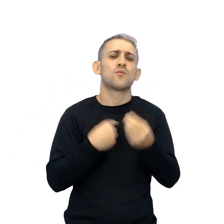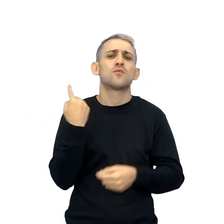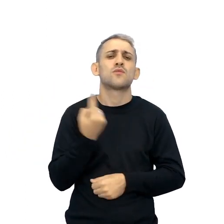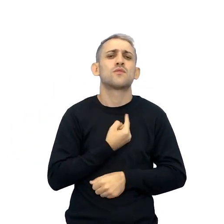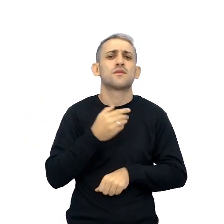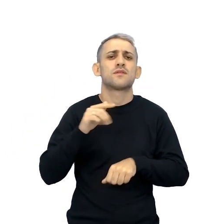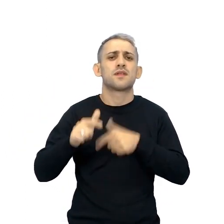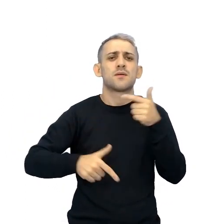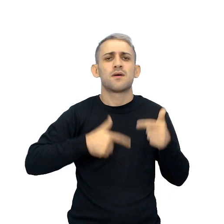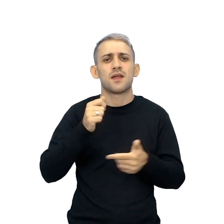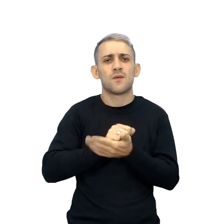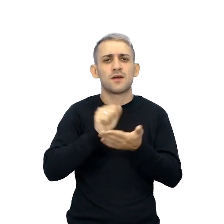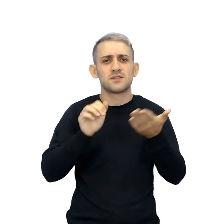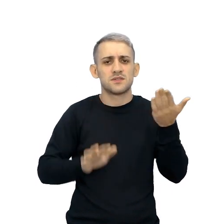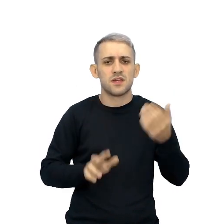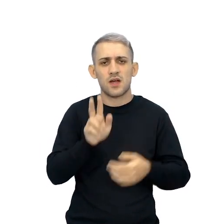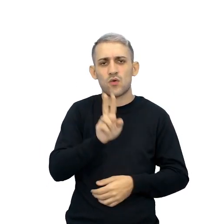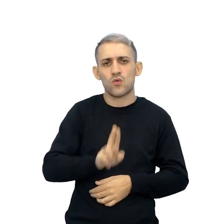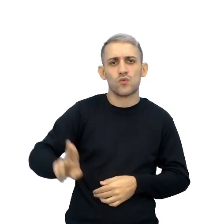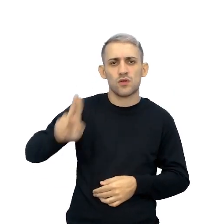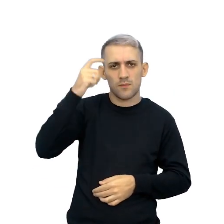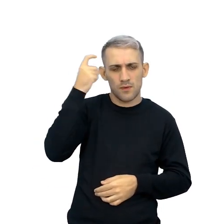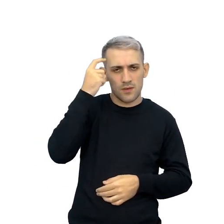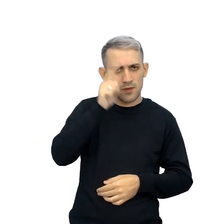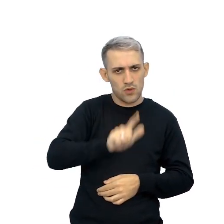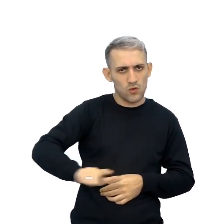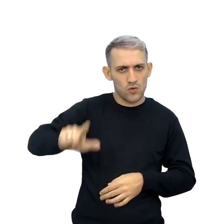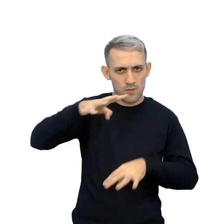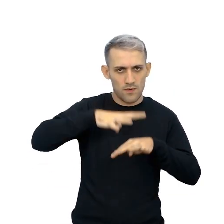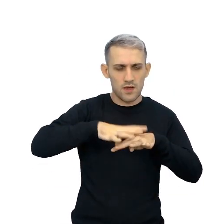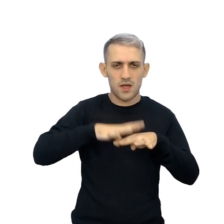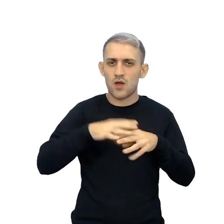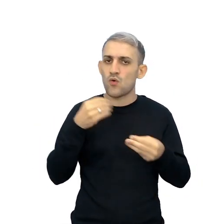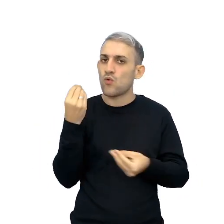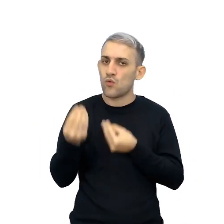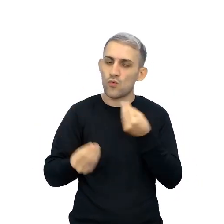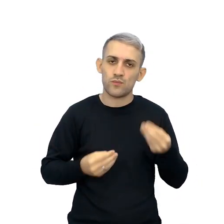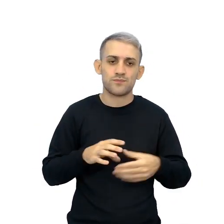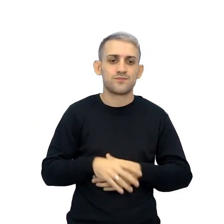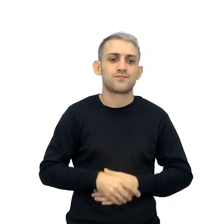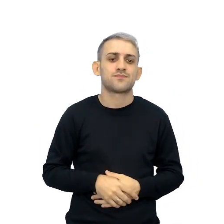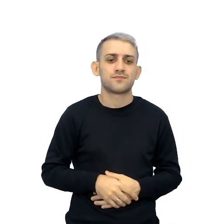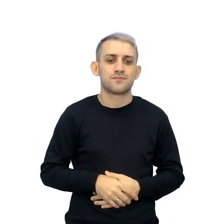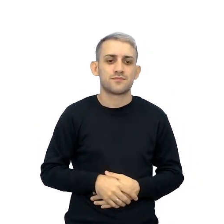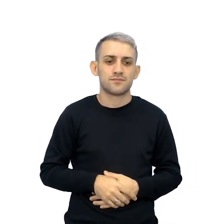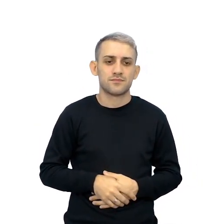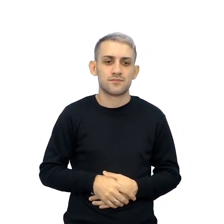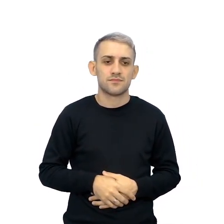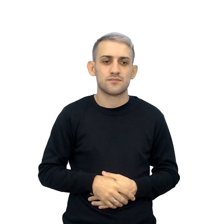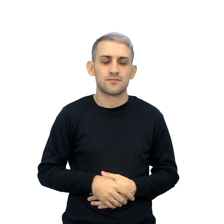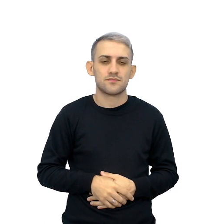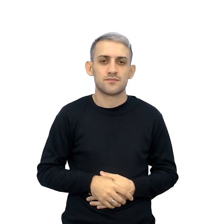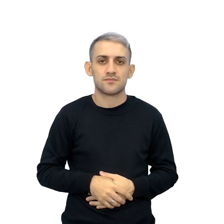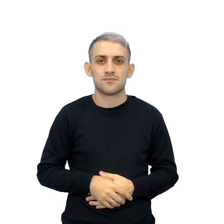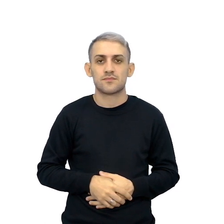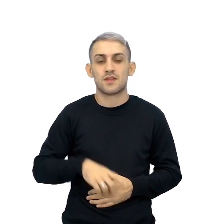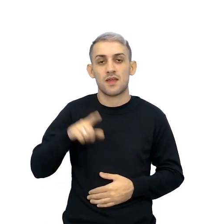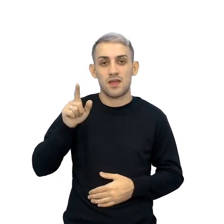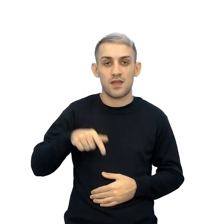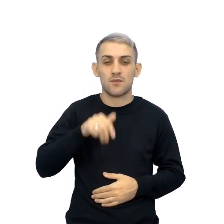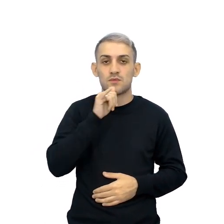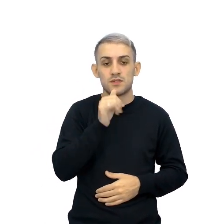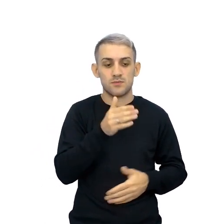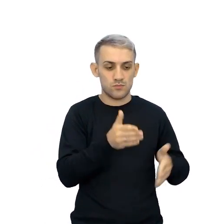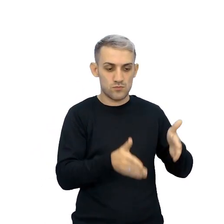esse exercício usando esse raciocínio lógico matemático? Bom, Everaldo, esse processo, né,